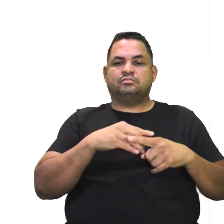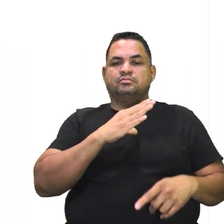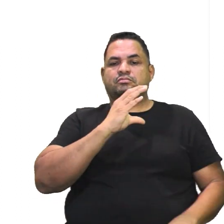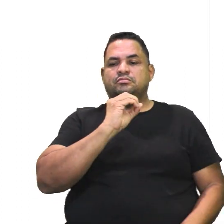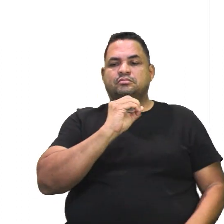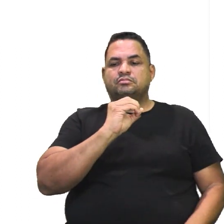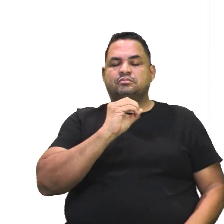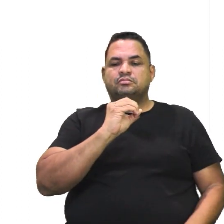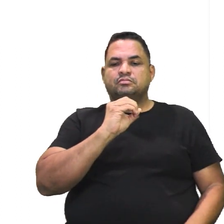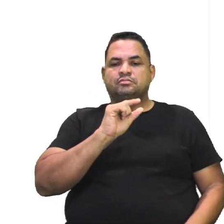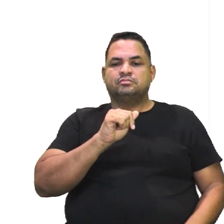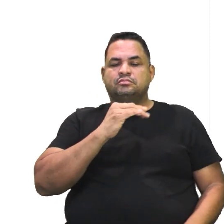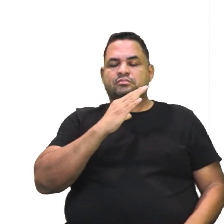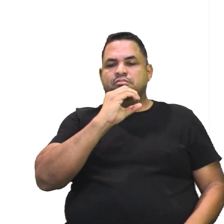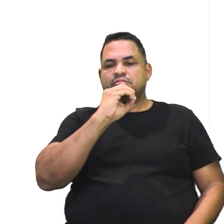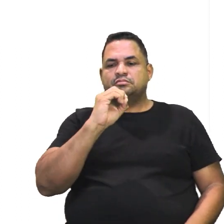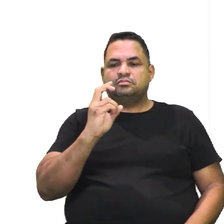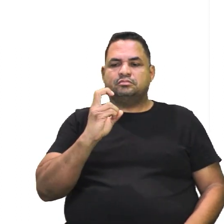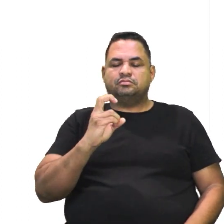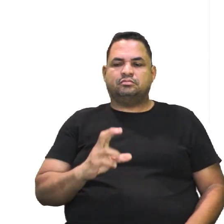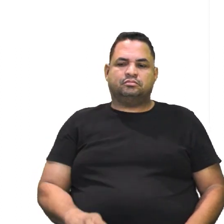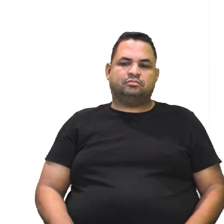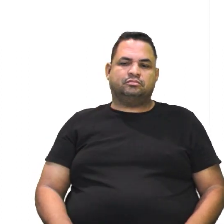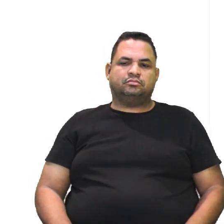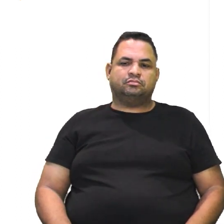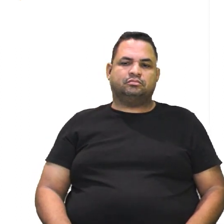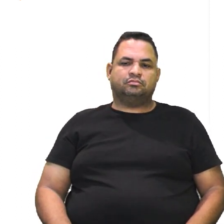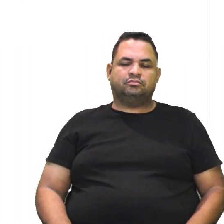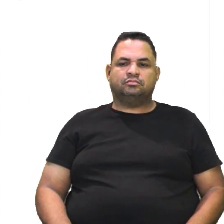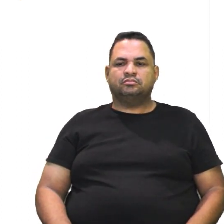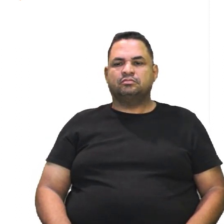então 0,05. Isso, então vamos lá,